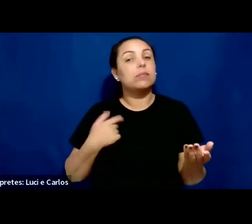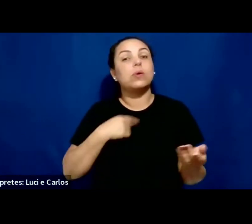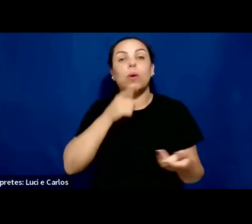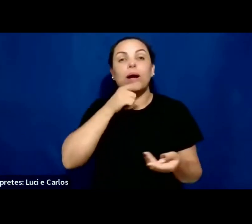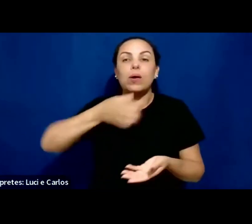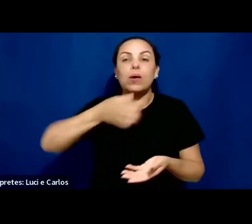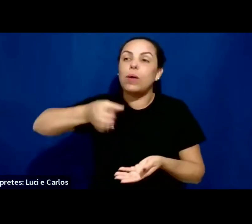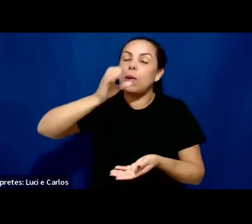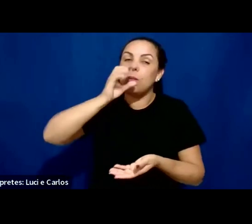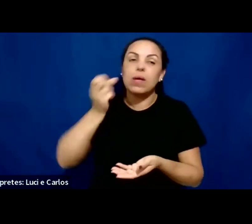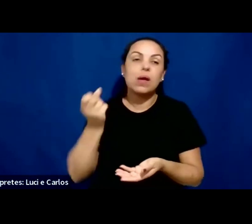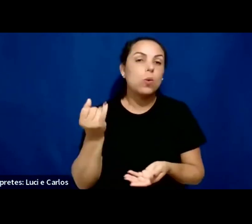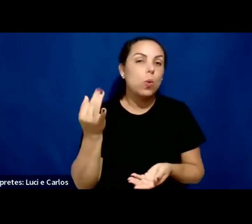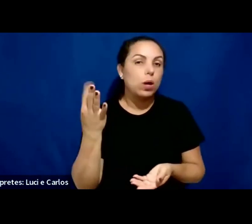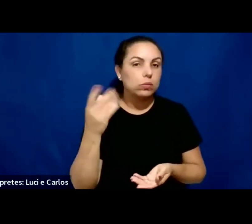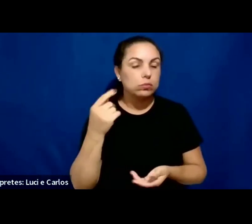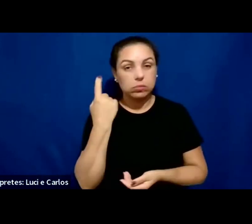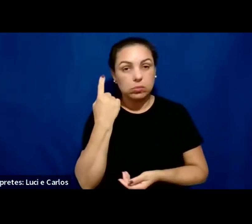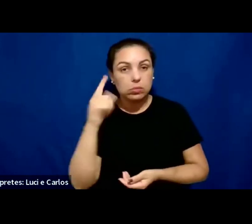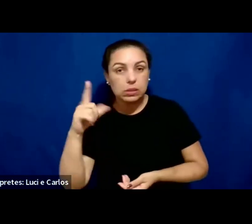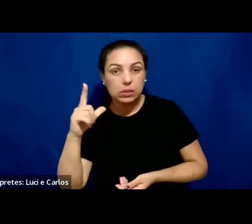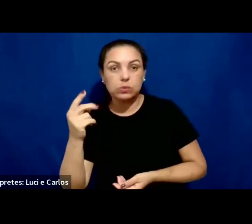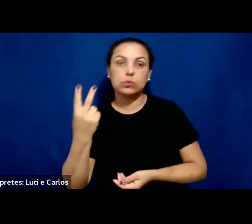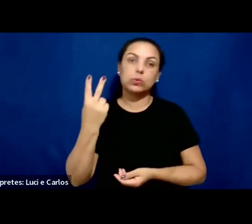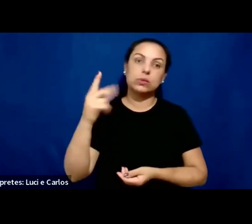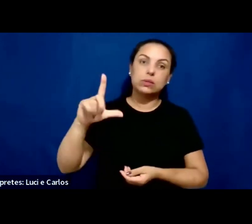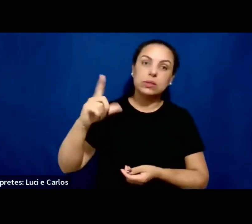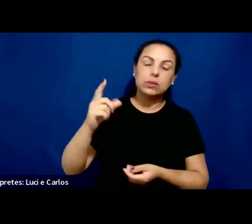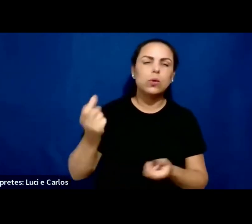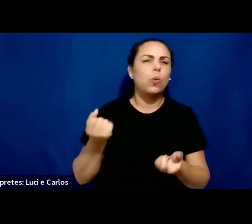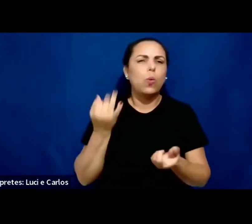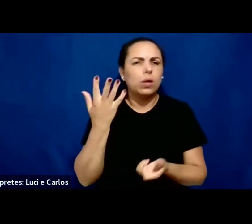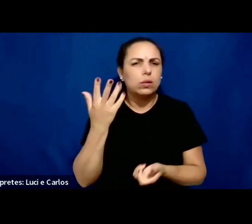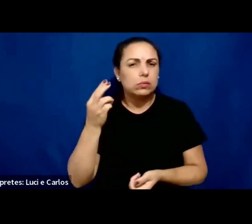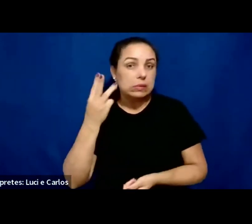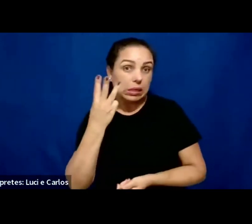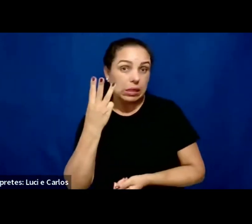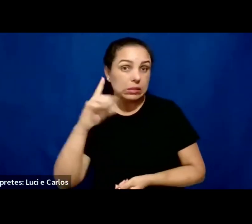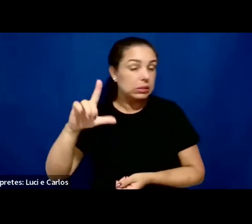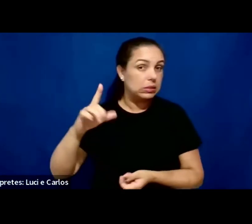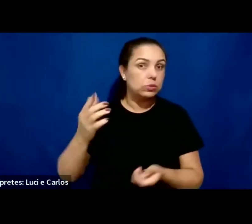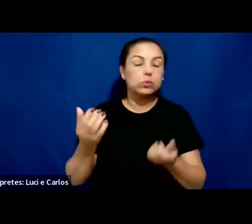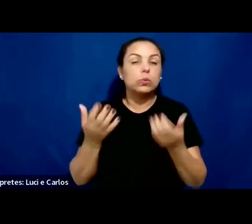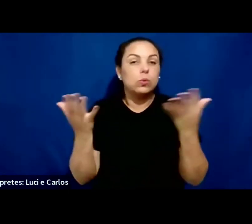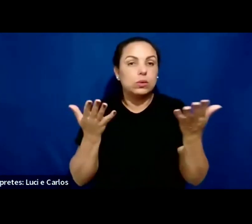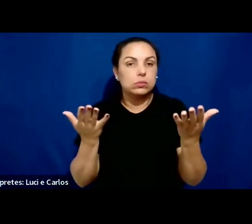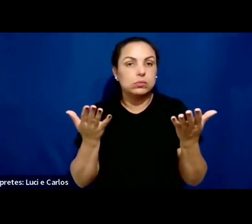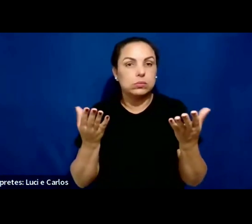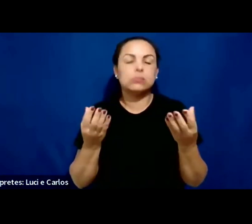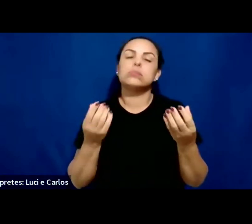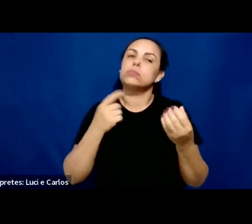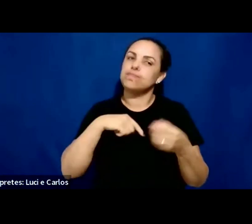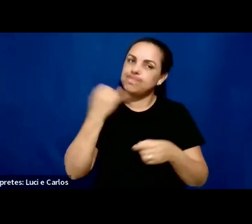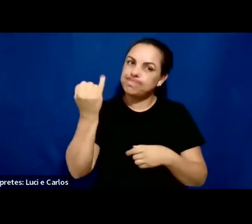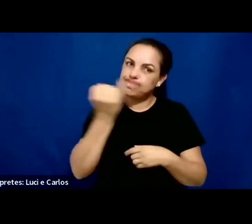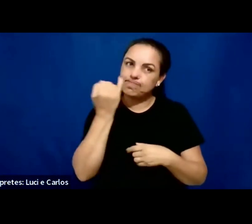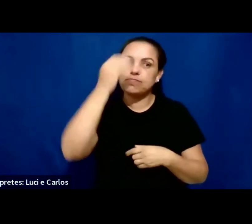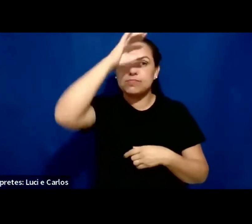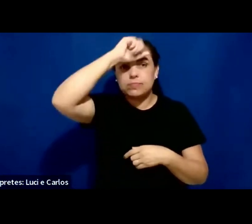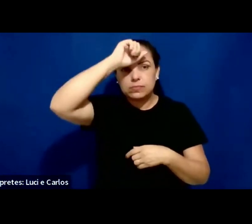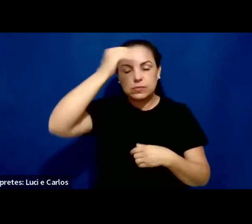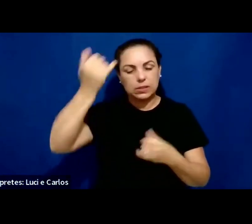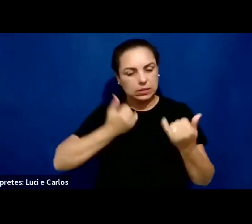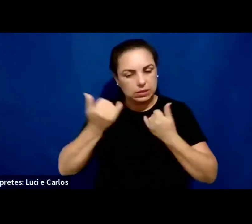você tem que irrigar esse corpo para poder manter o nível hidrolítico, manter o corpo